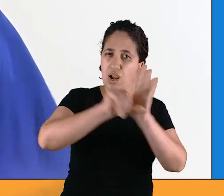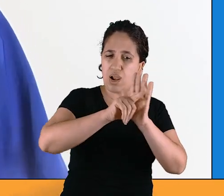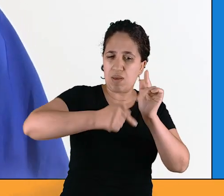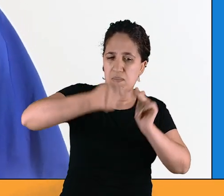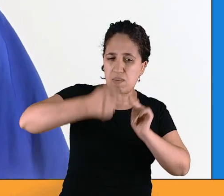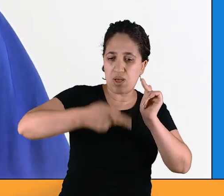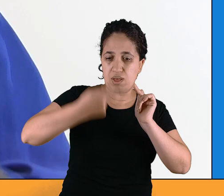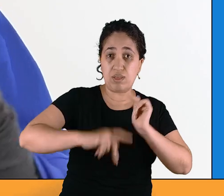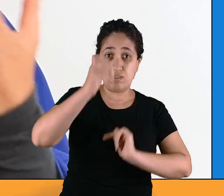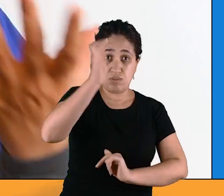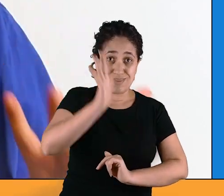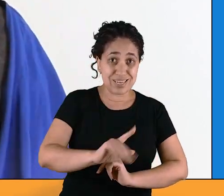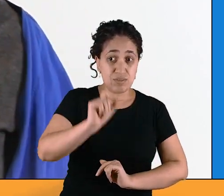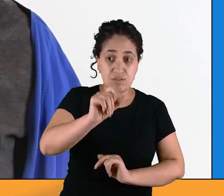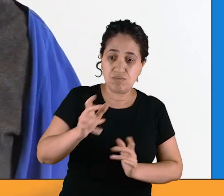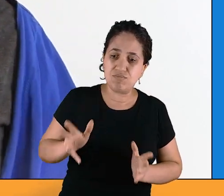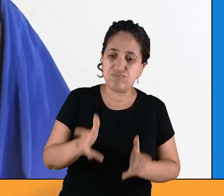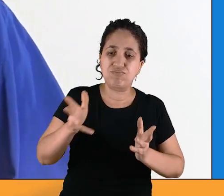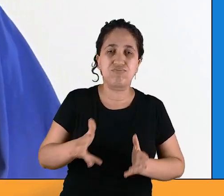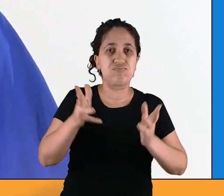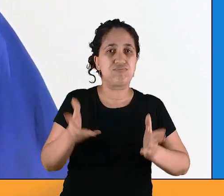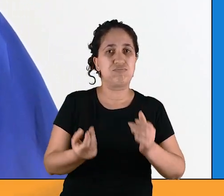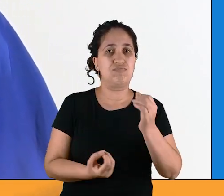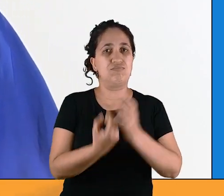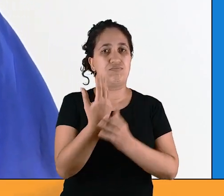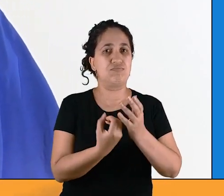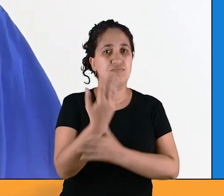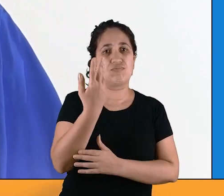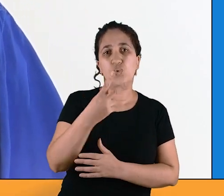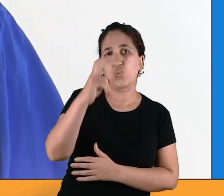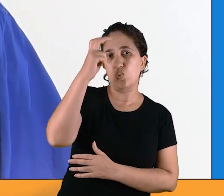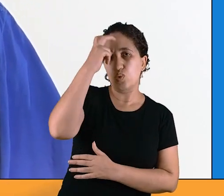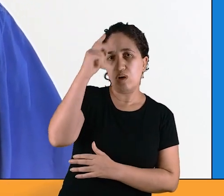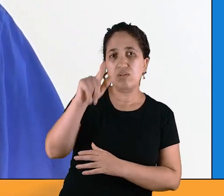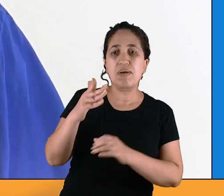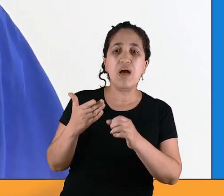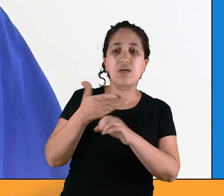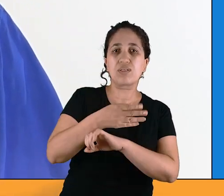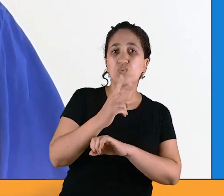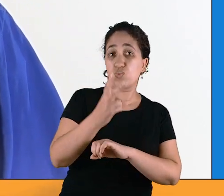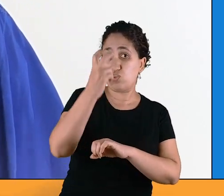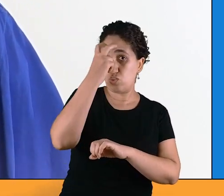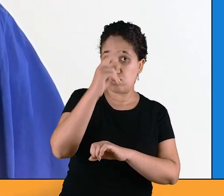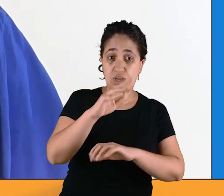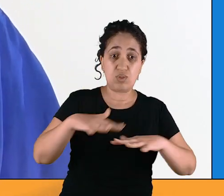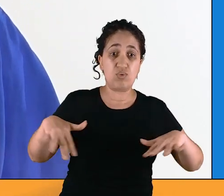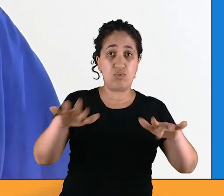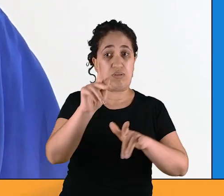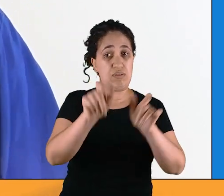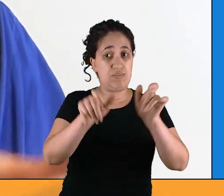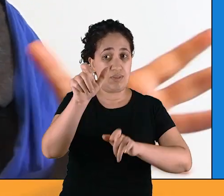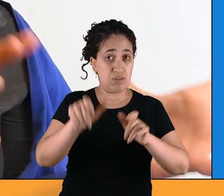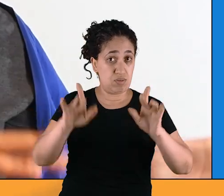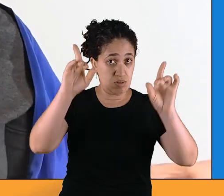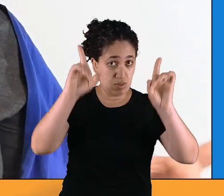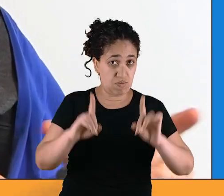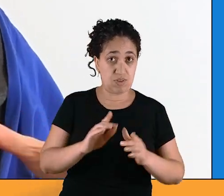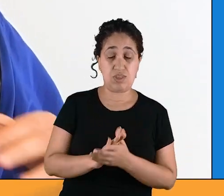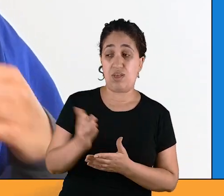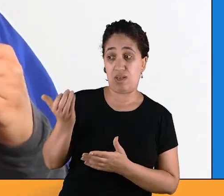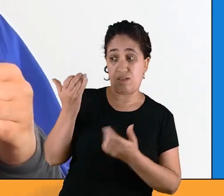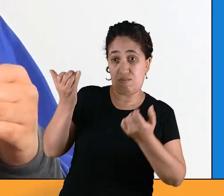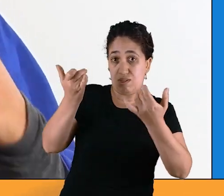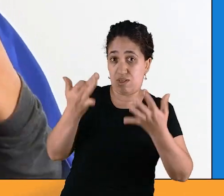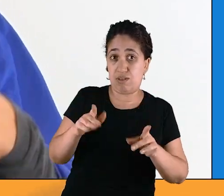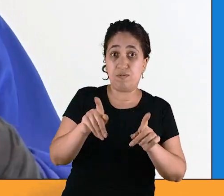que favorecem a produção cultural, o acesso à cultura para as pessoas com deficiência, né, como eu abordei um pouquinho